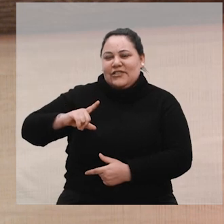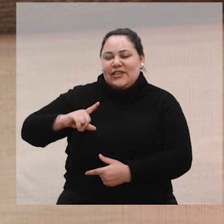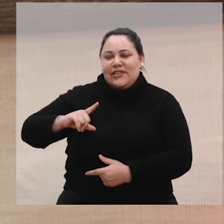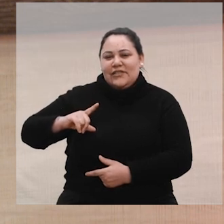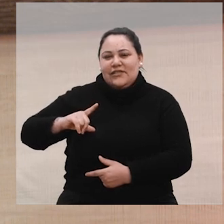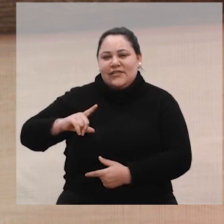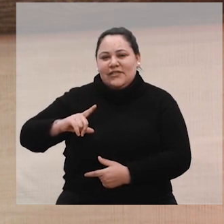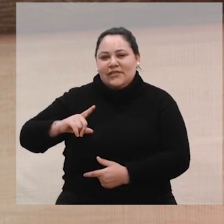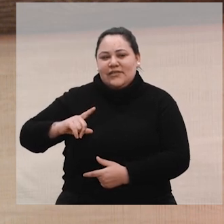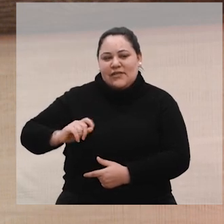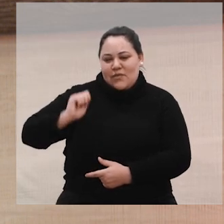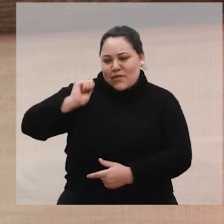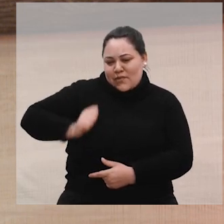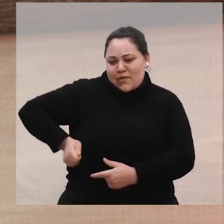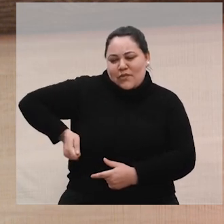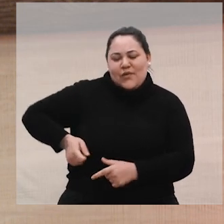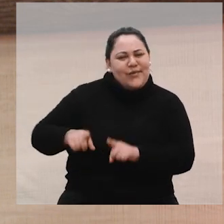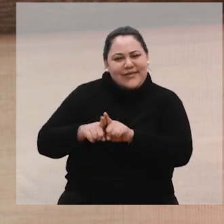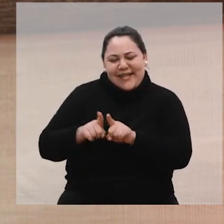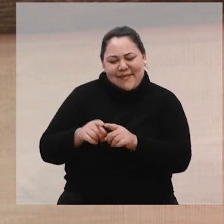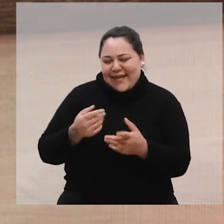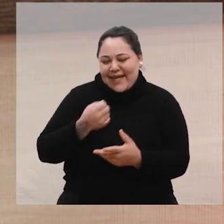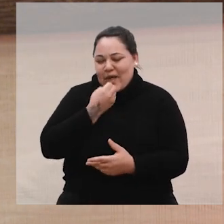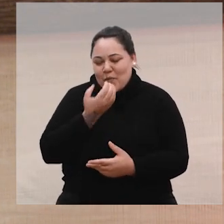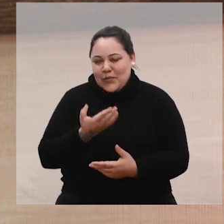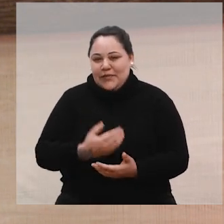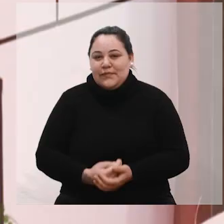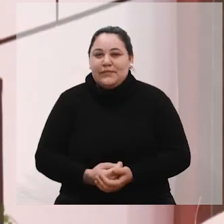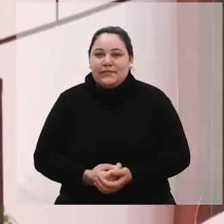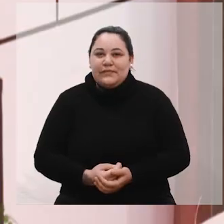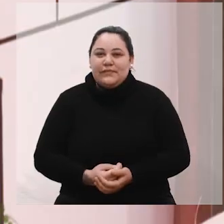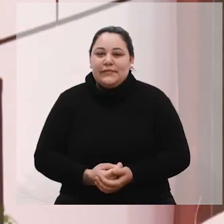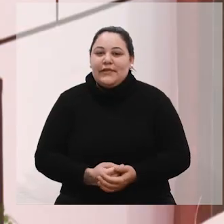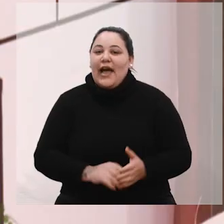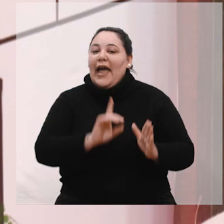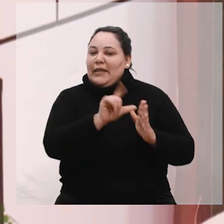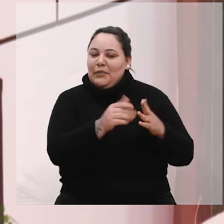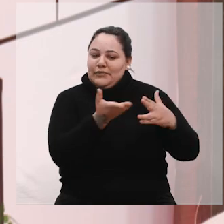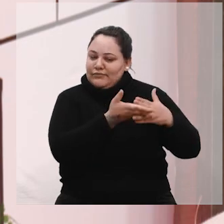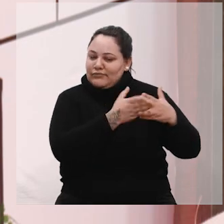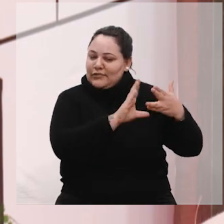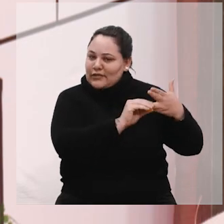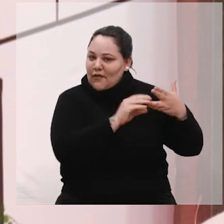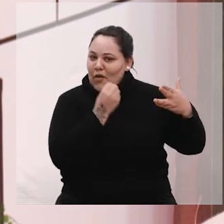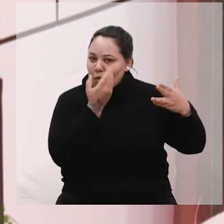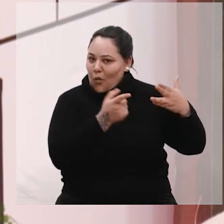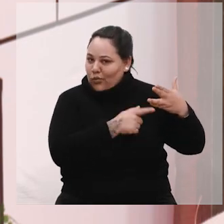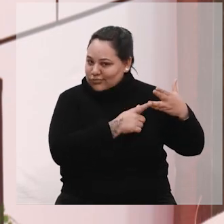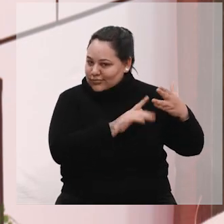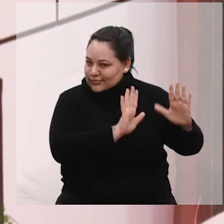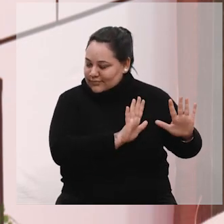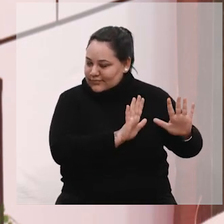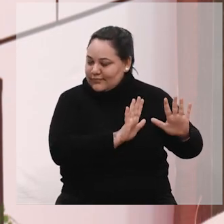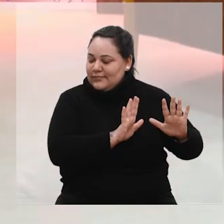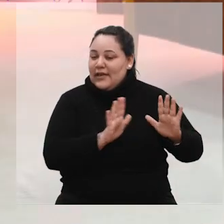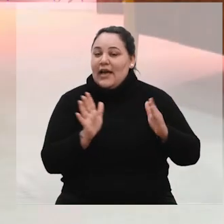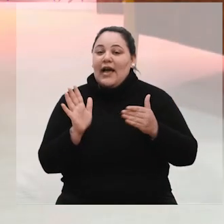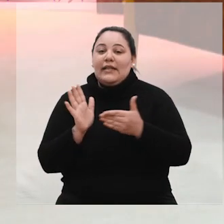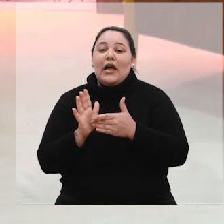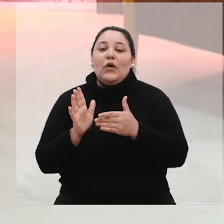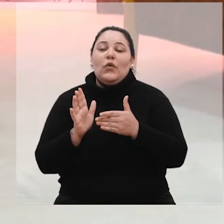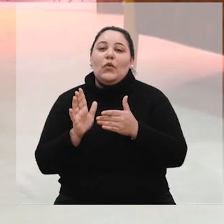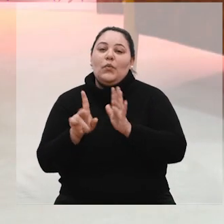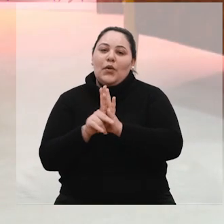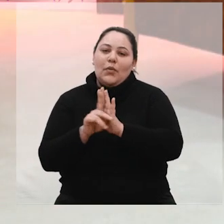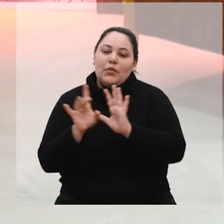bolsa. Enfim, sim. E tal. E isso nós vamos deixar para o segundo bloco, até o teu próprio